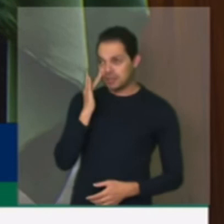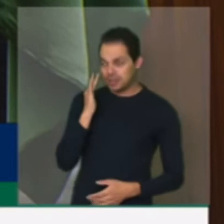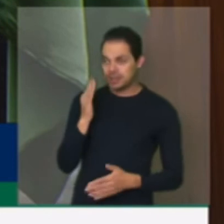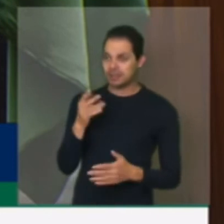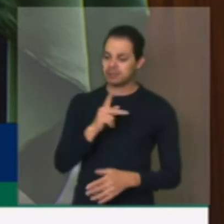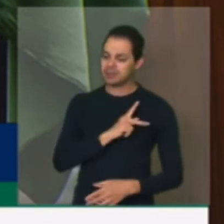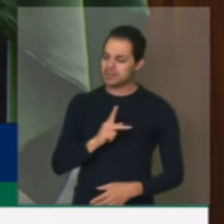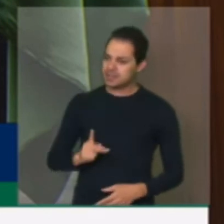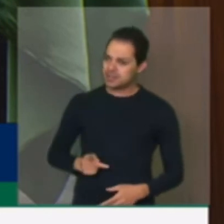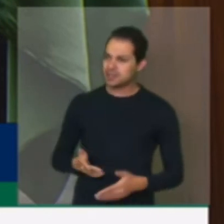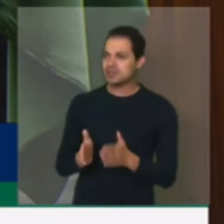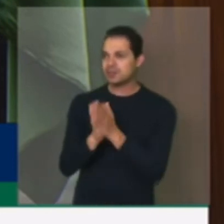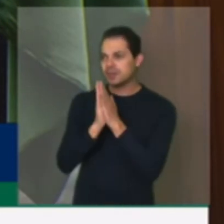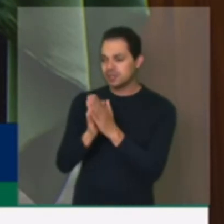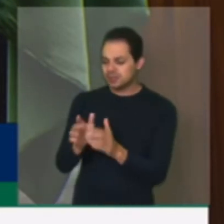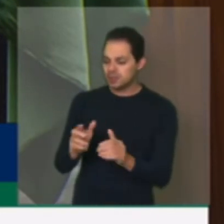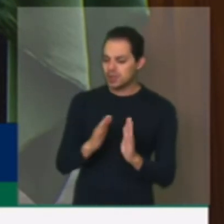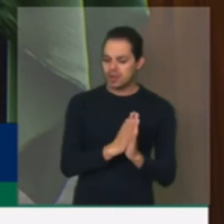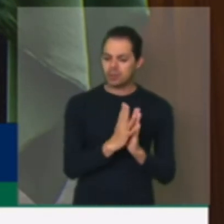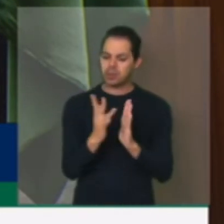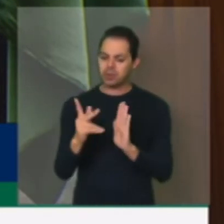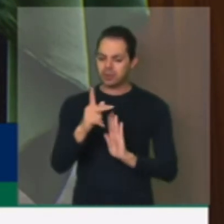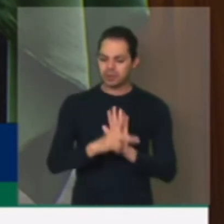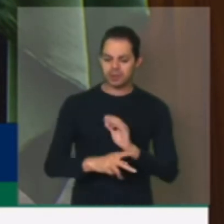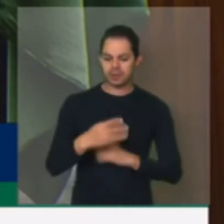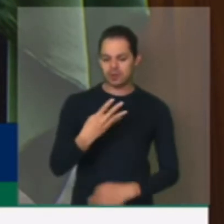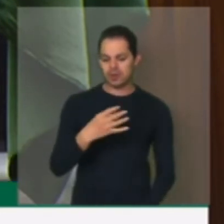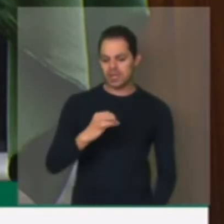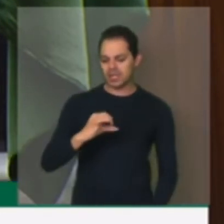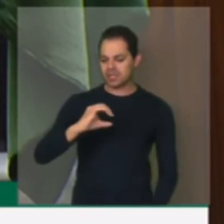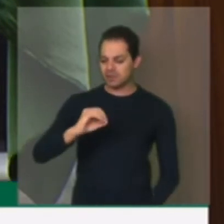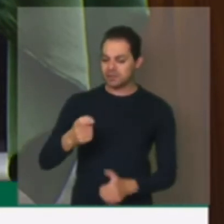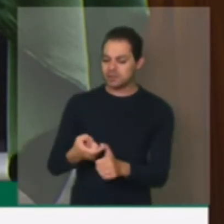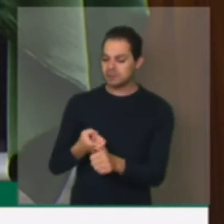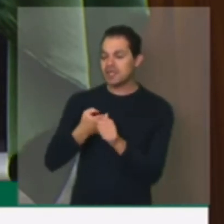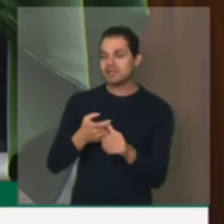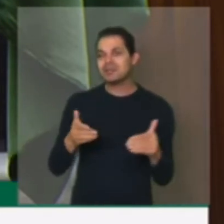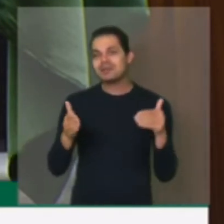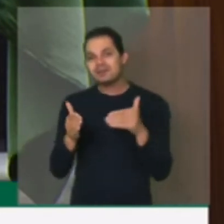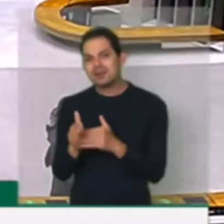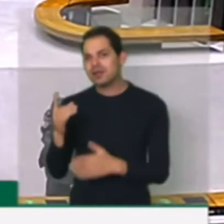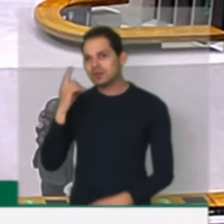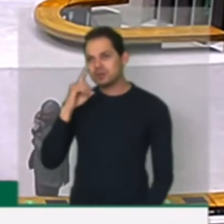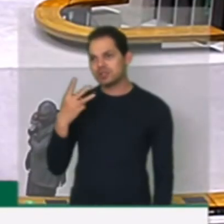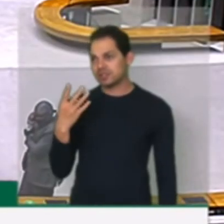suspenda a tramitação do 490 até o dia 30. Obrigado.